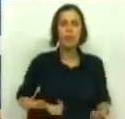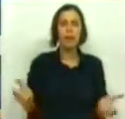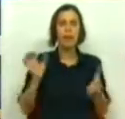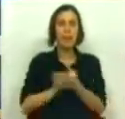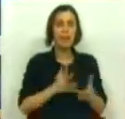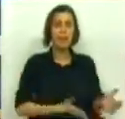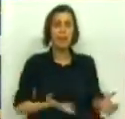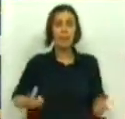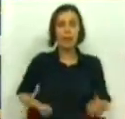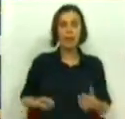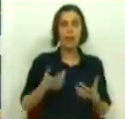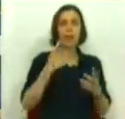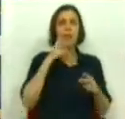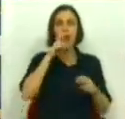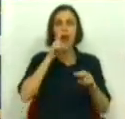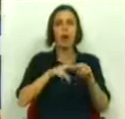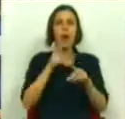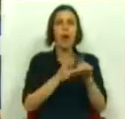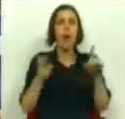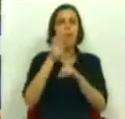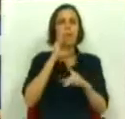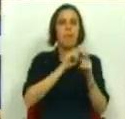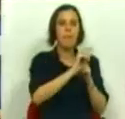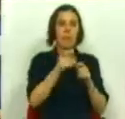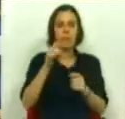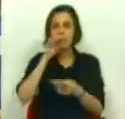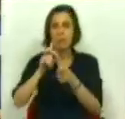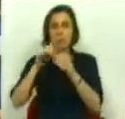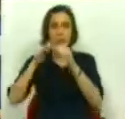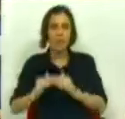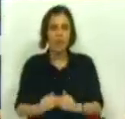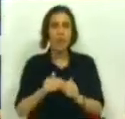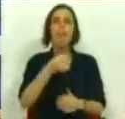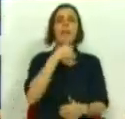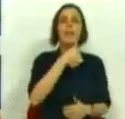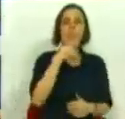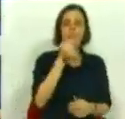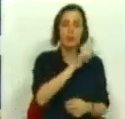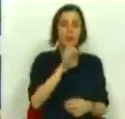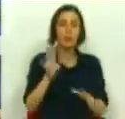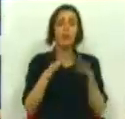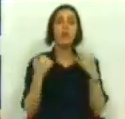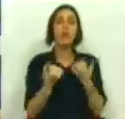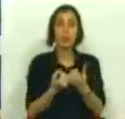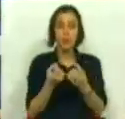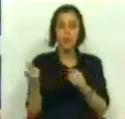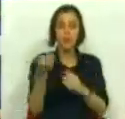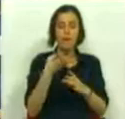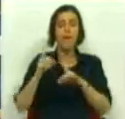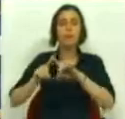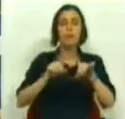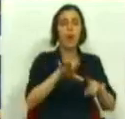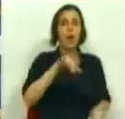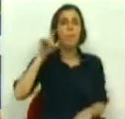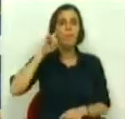casais desempregados, descongela o aumento das pensões mais baixas, determina tarifas sociais em várias áreas